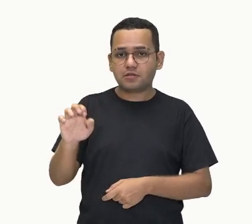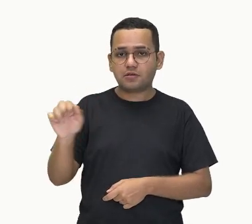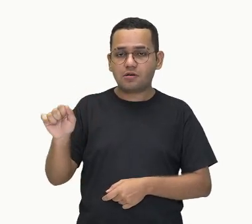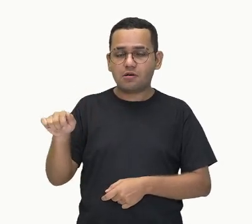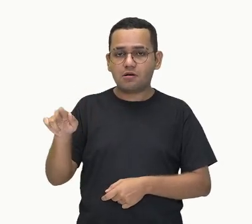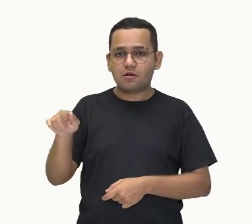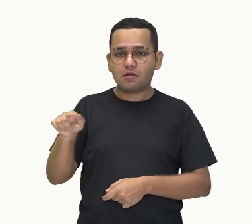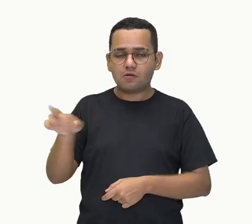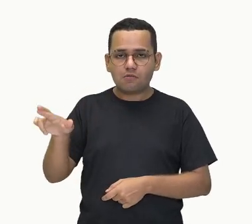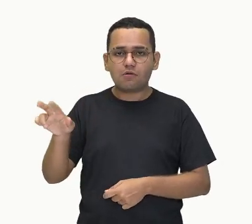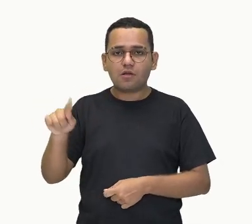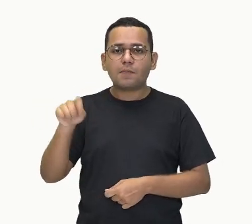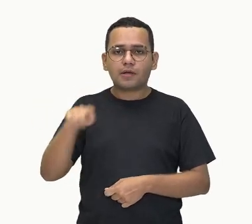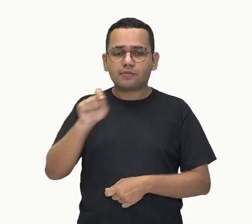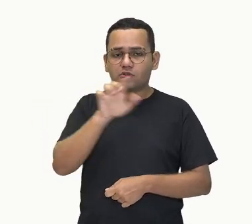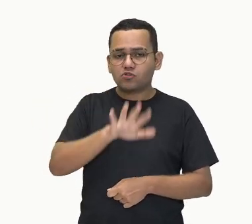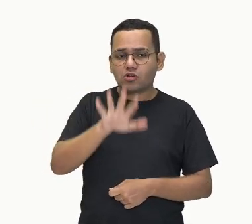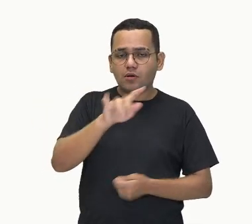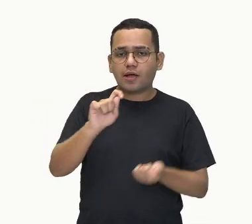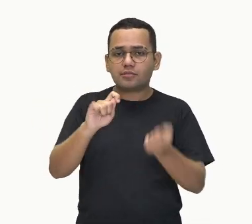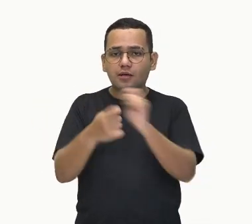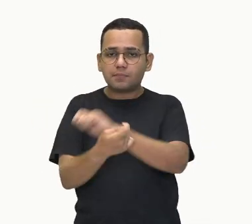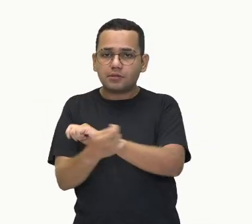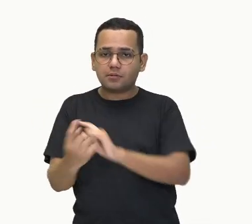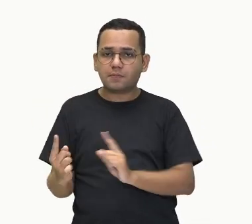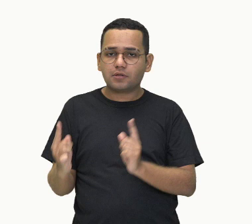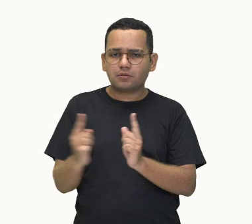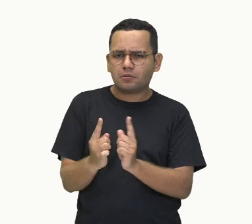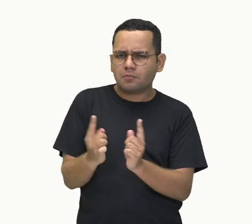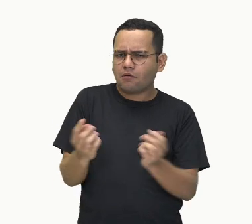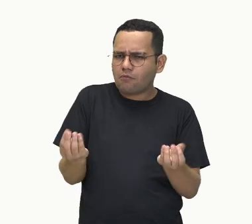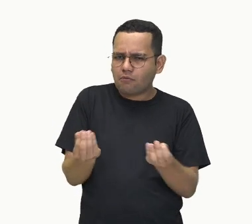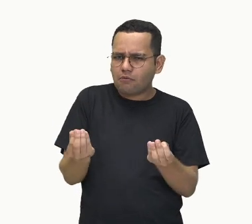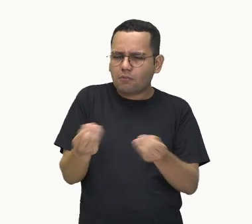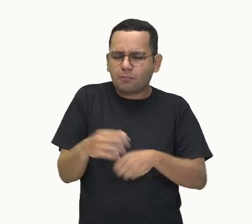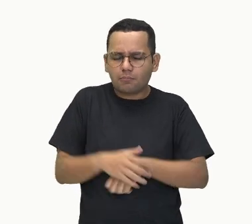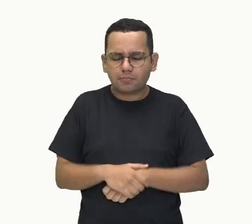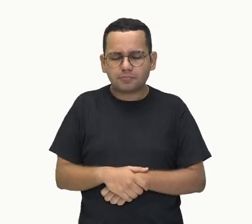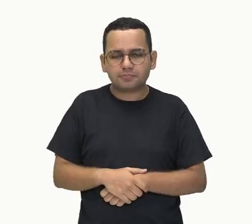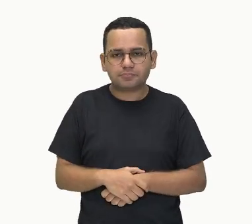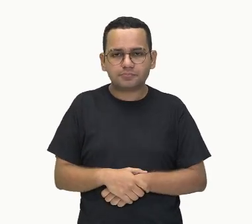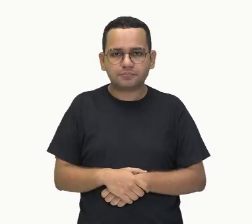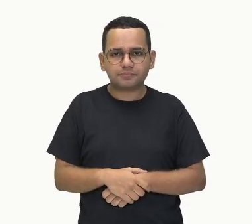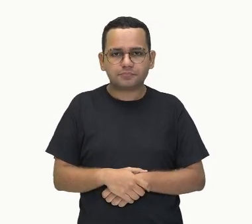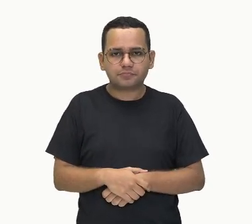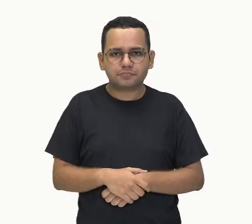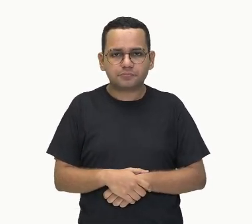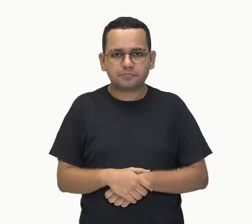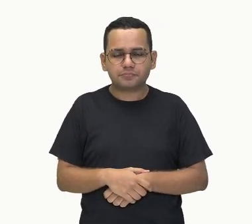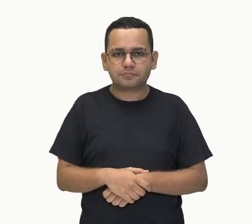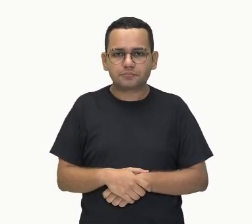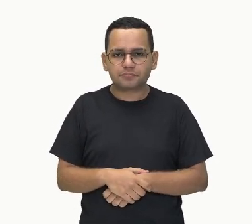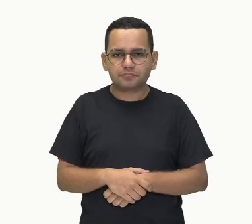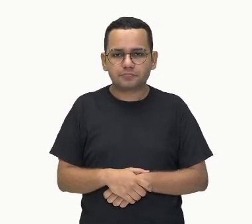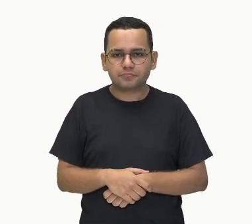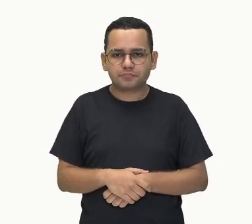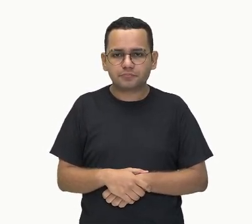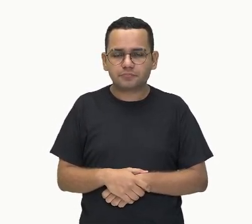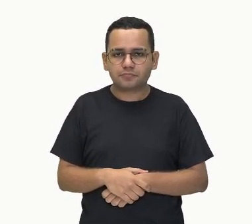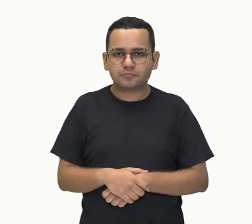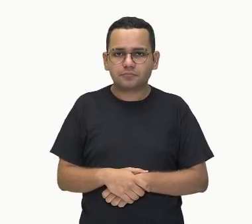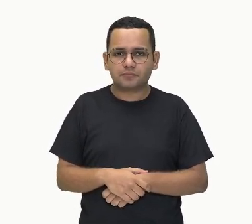geral para uma equação reduzida. E como é que a gente faz isso? A gente vai então, isolar